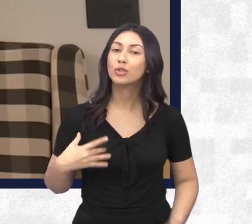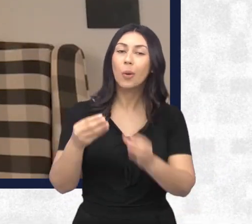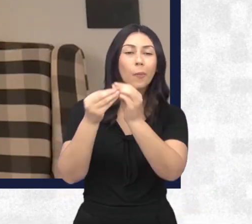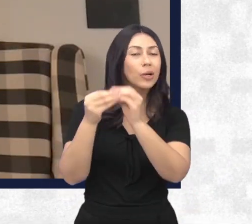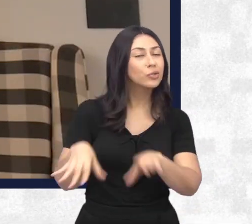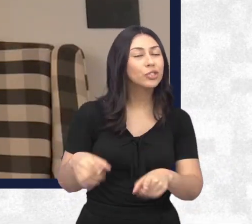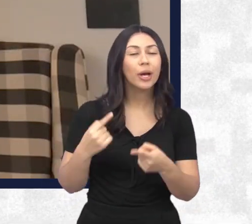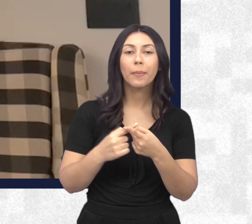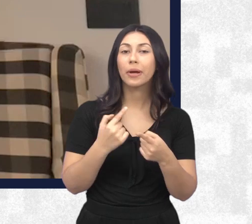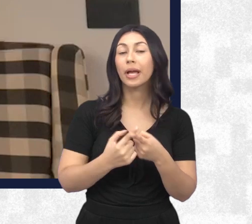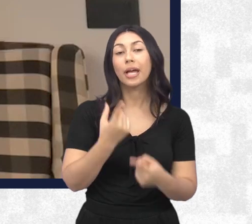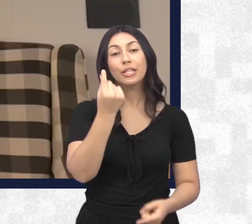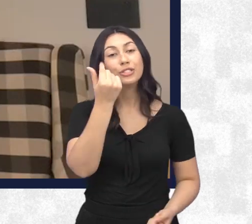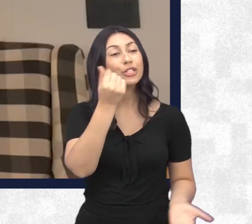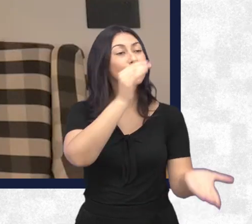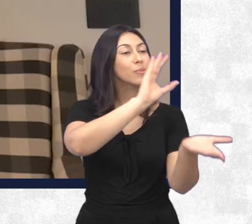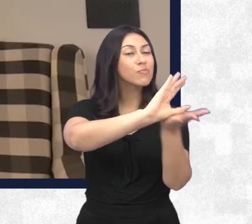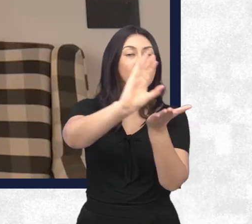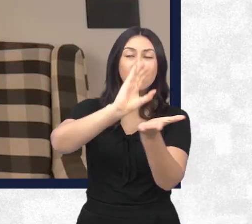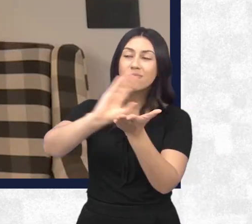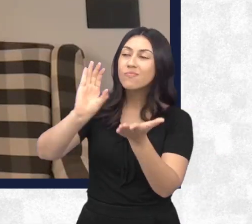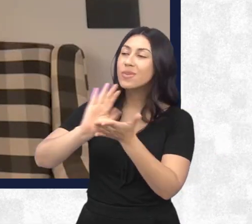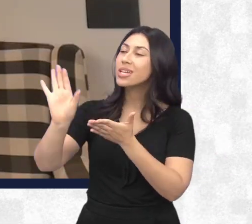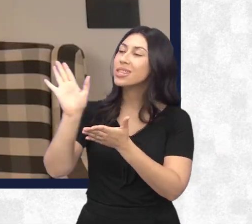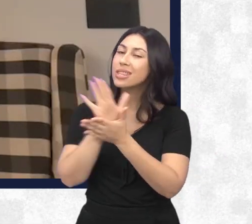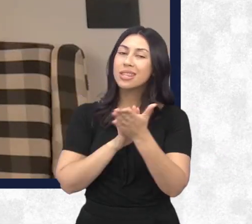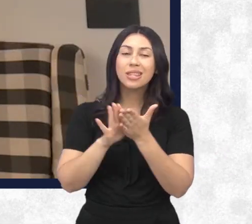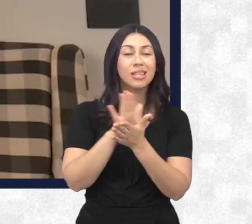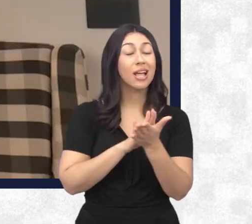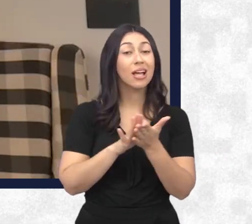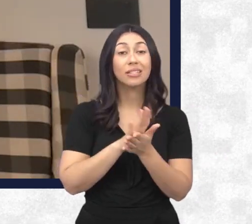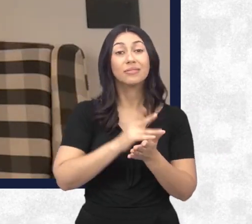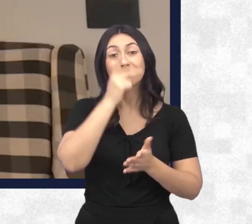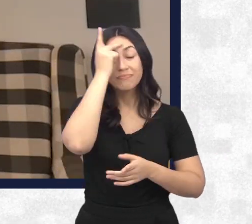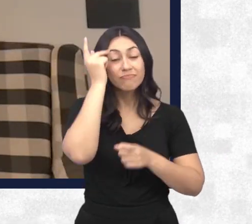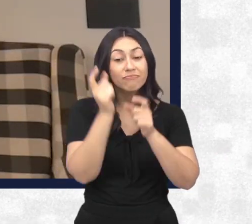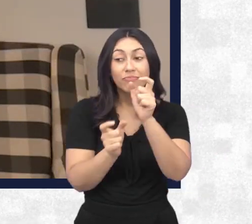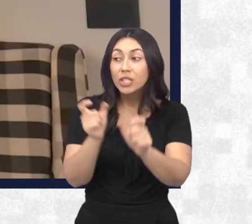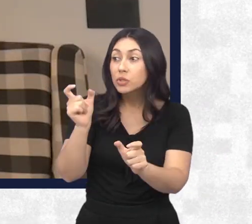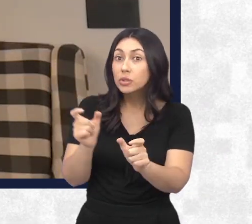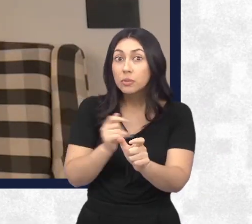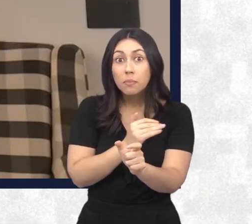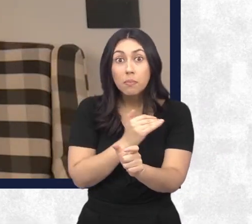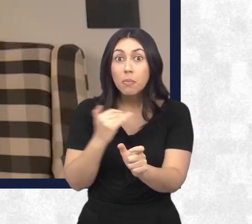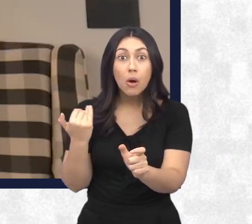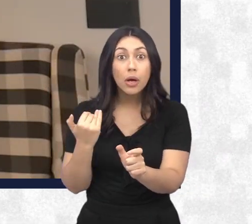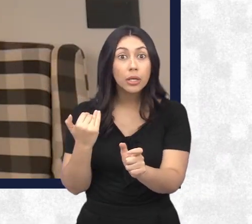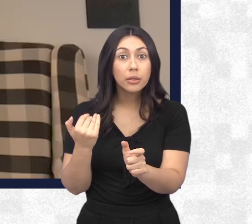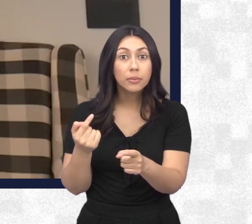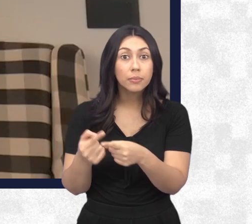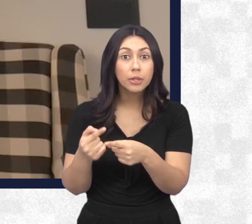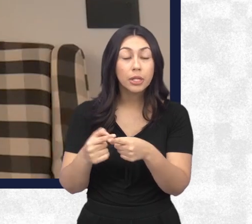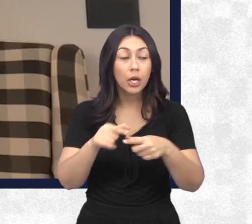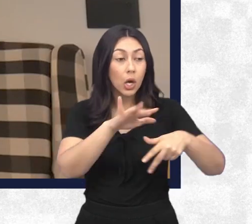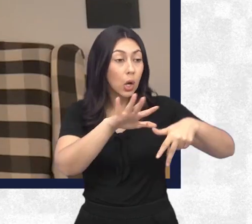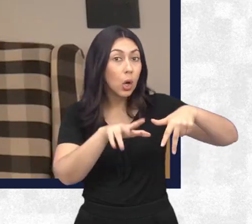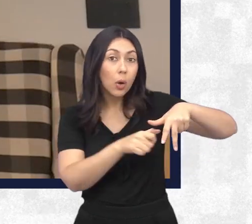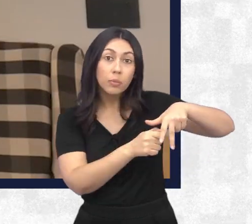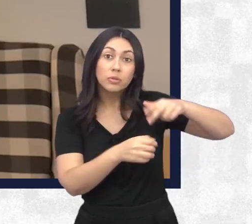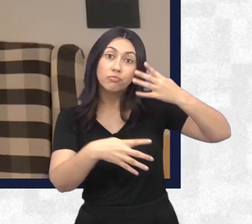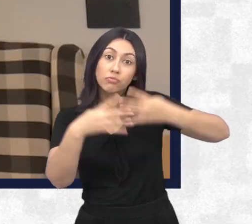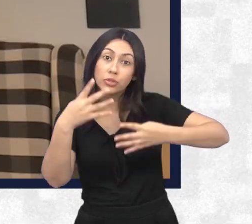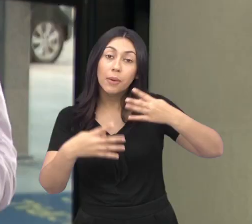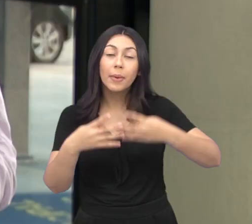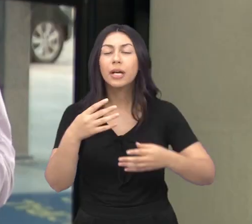se fala, porque não se investe em educação, não se investe em saúde, pessoas morrem, de fato, né, por causa